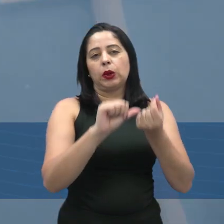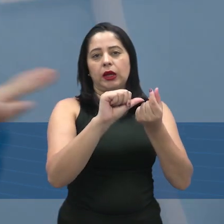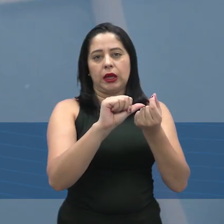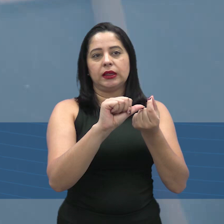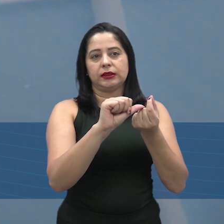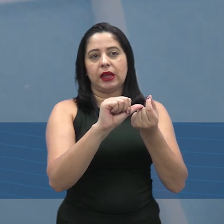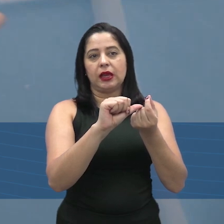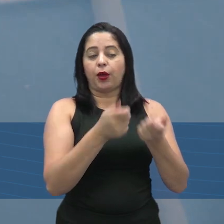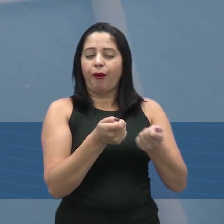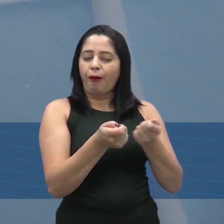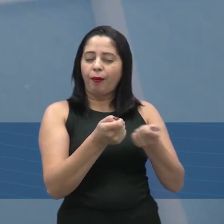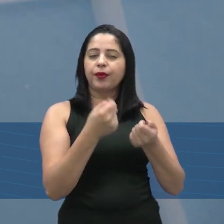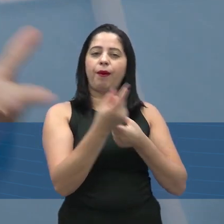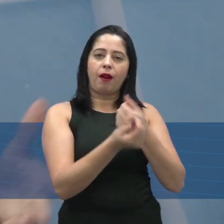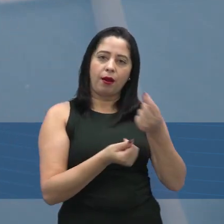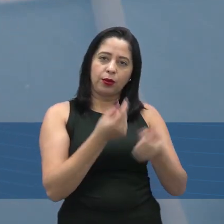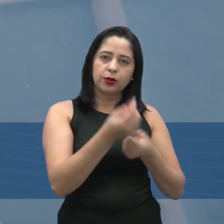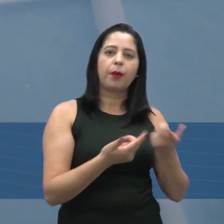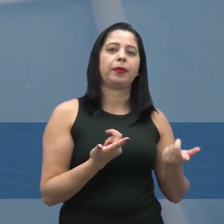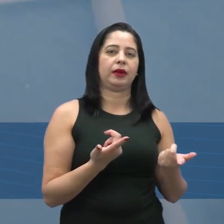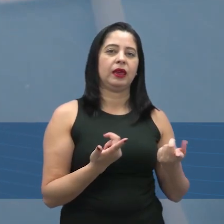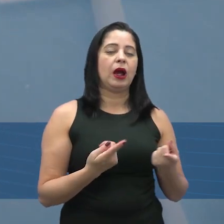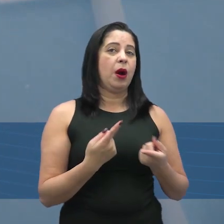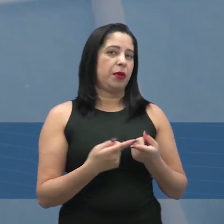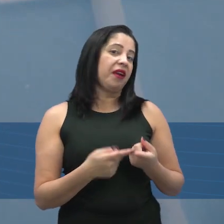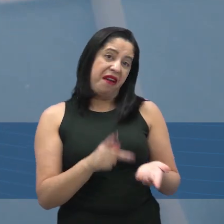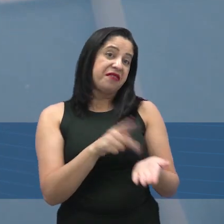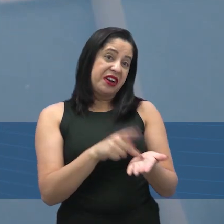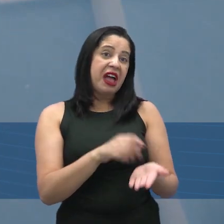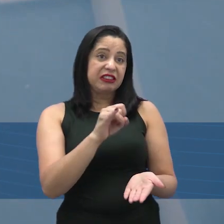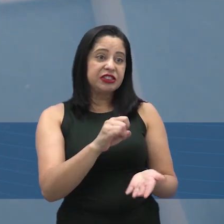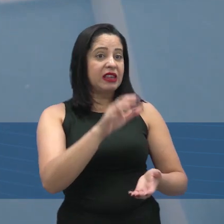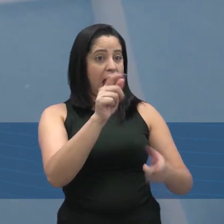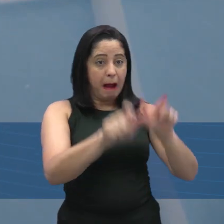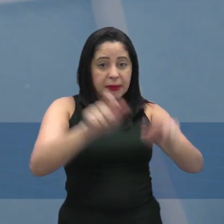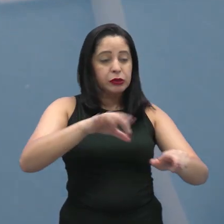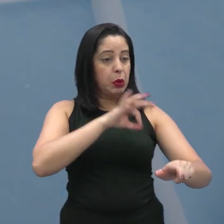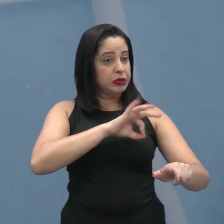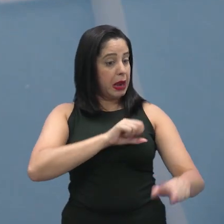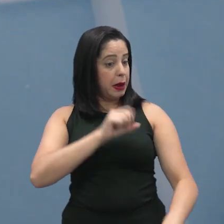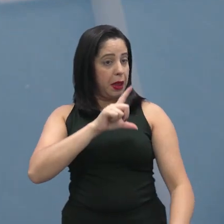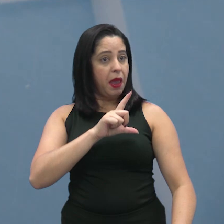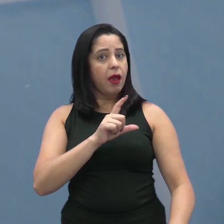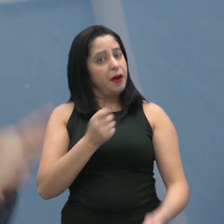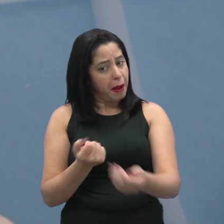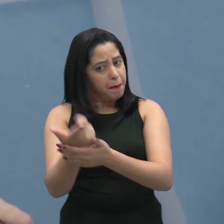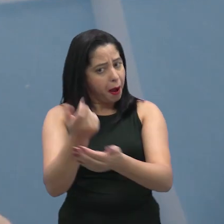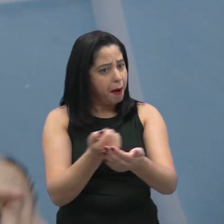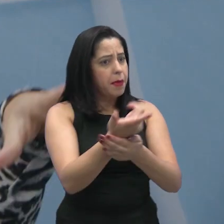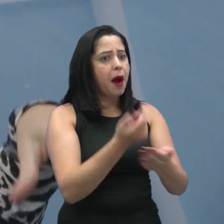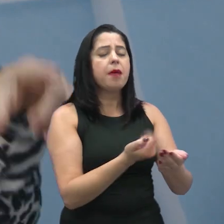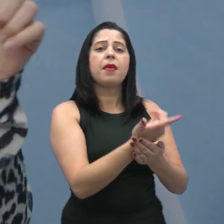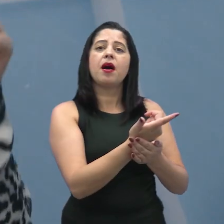muito sobre a economia, né, porque consome, se está ali bem, né, tem um poder de compra legal, vai consumir porque deseja